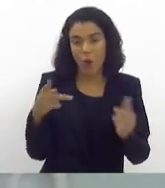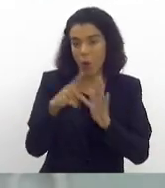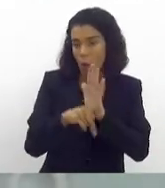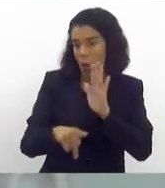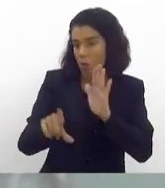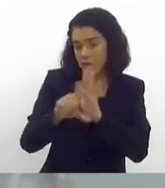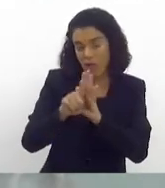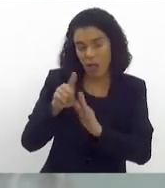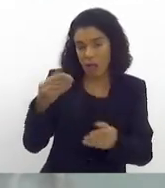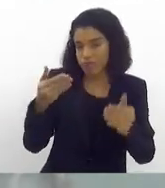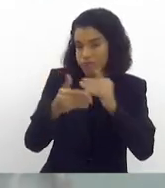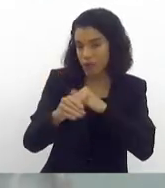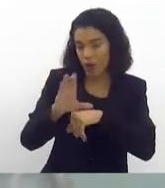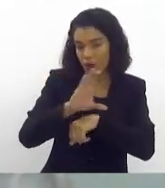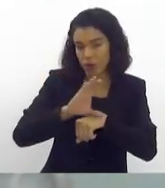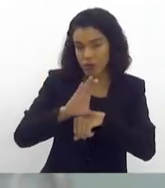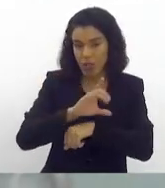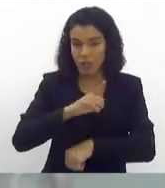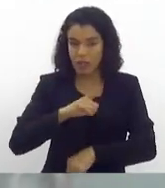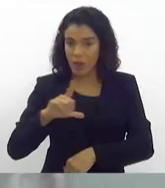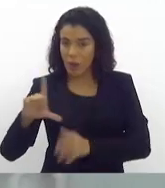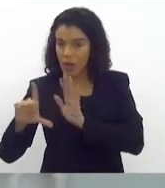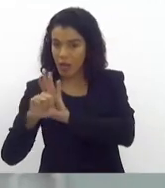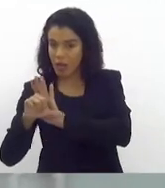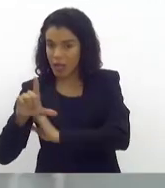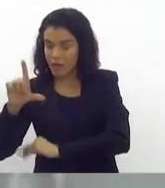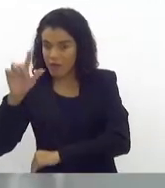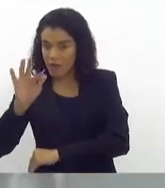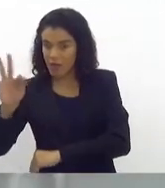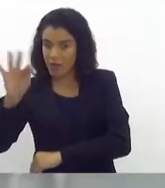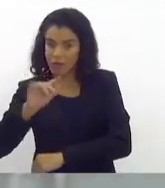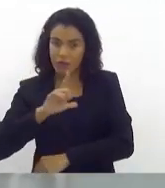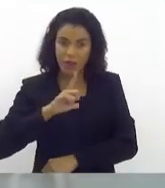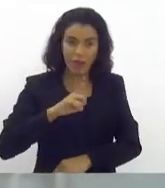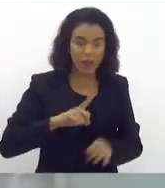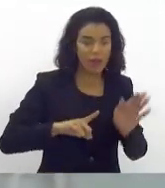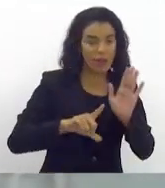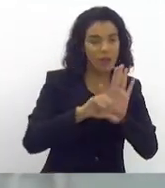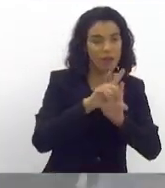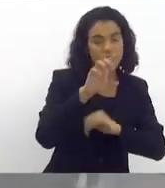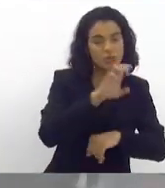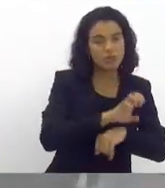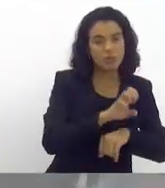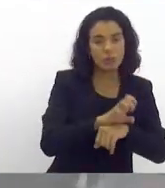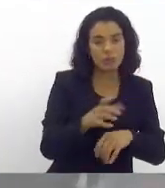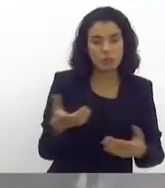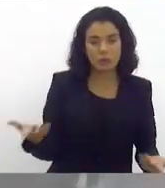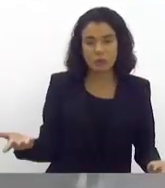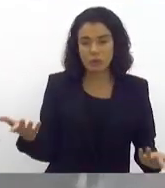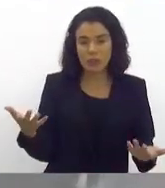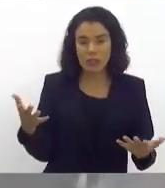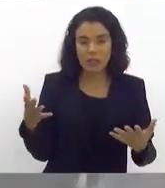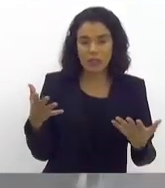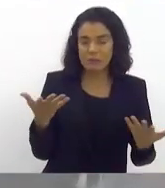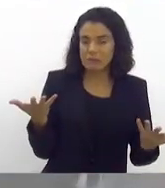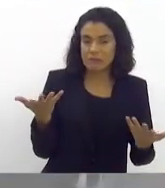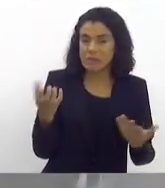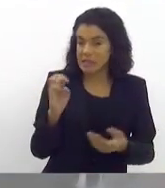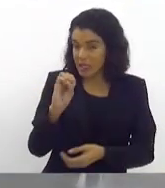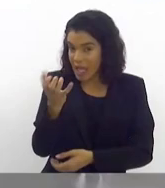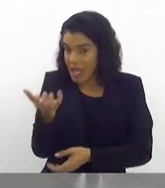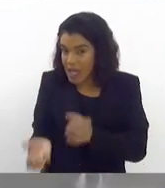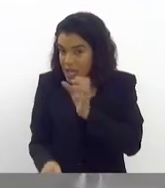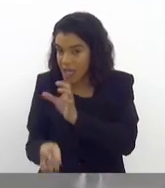constitucional. Tem a lei federal, tem a lei regulamentadora. Ela cria uma espécie de regulamentação de uma lei federal quando já há uma outra regulamentação. Se quisesse criar